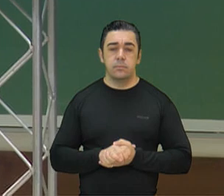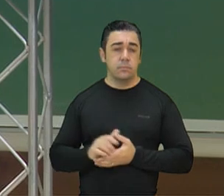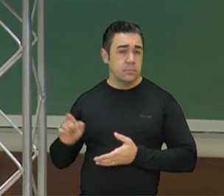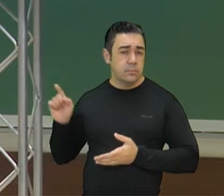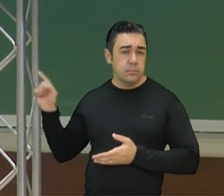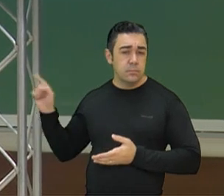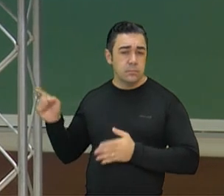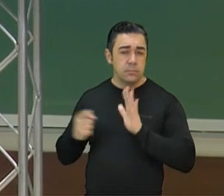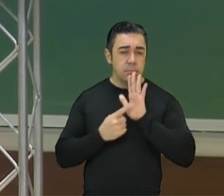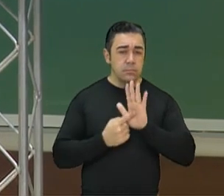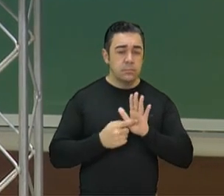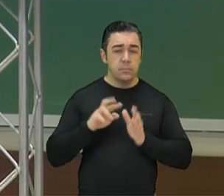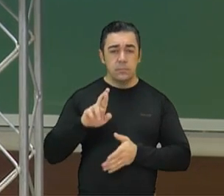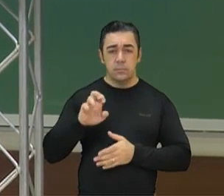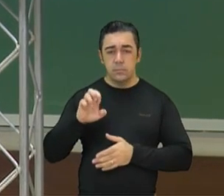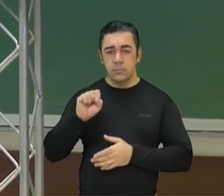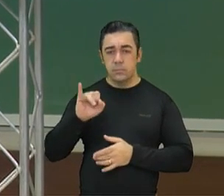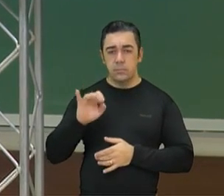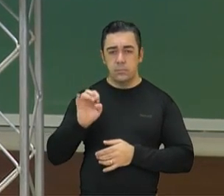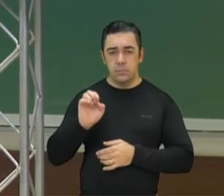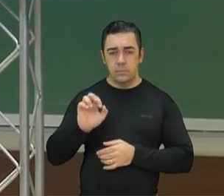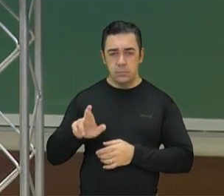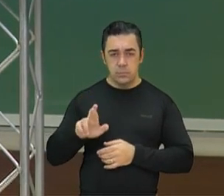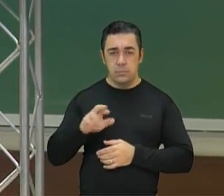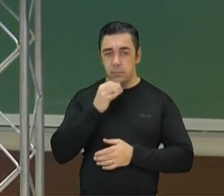No caso do resistor elétrico,